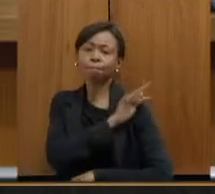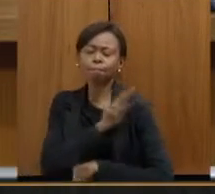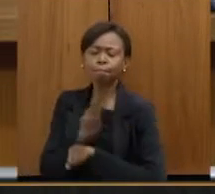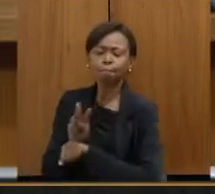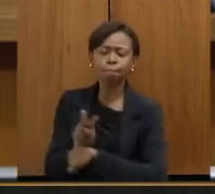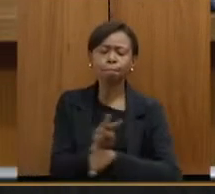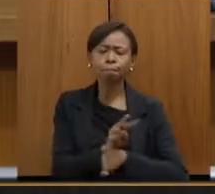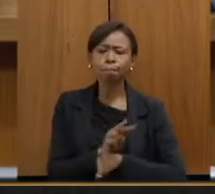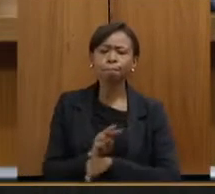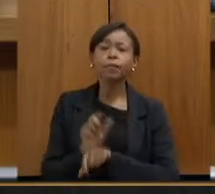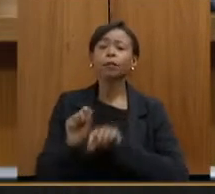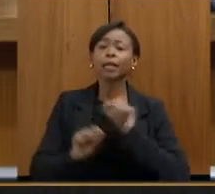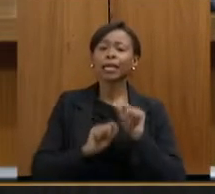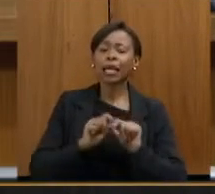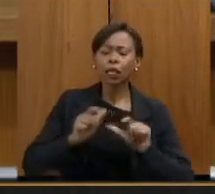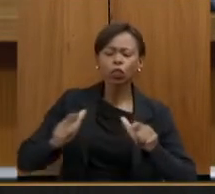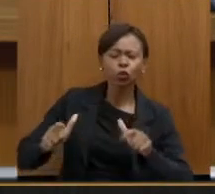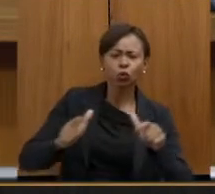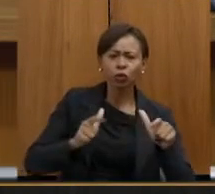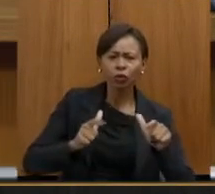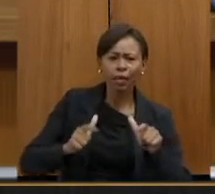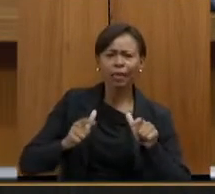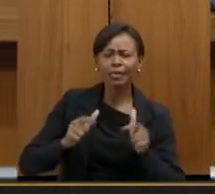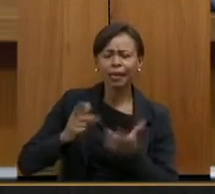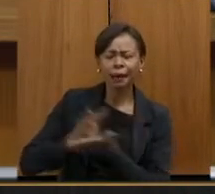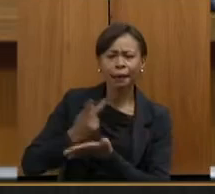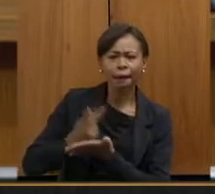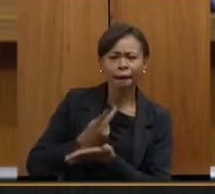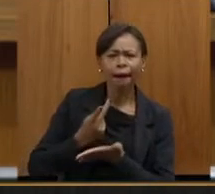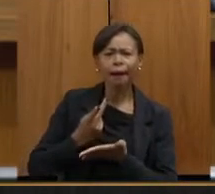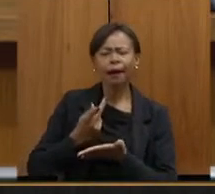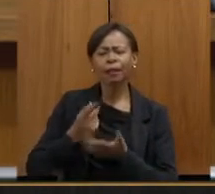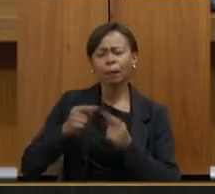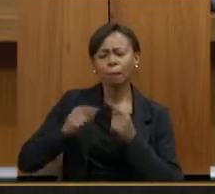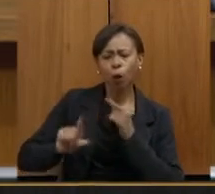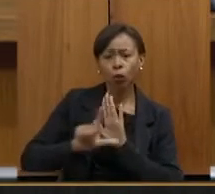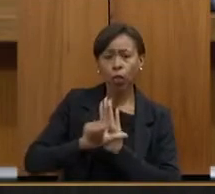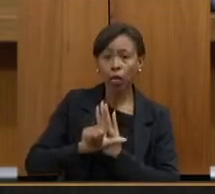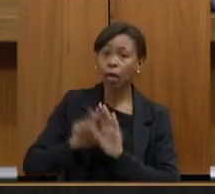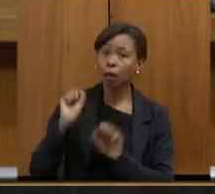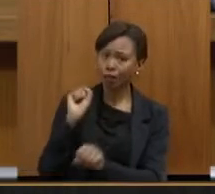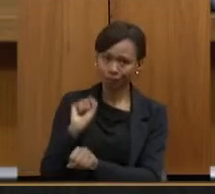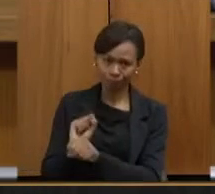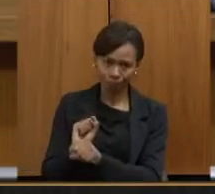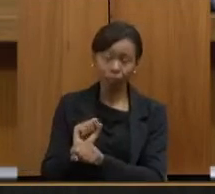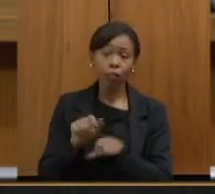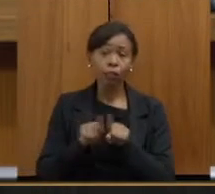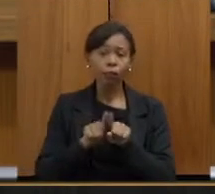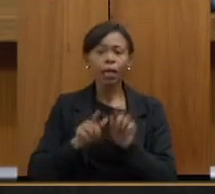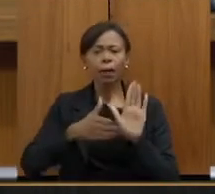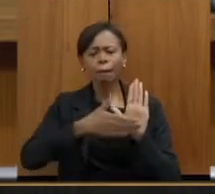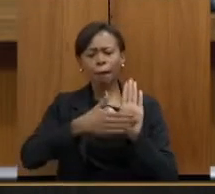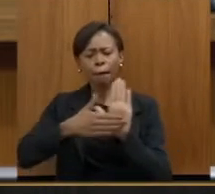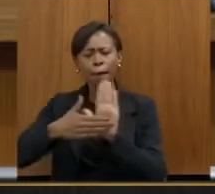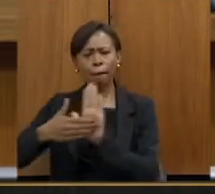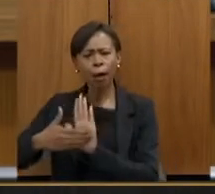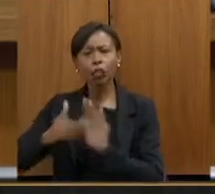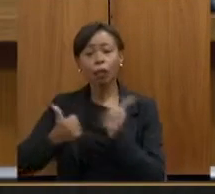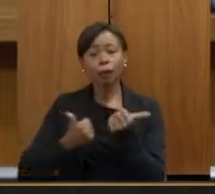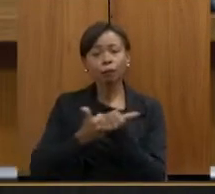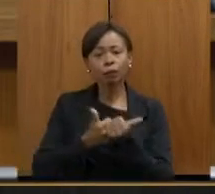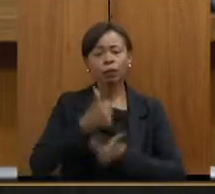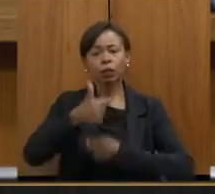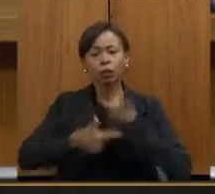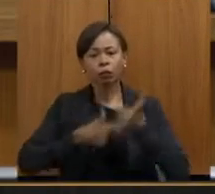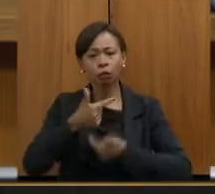que esses parcelamentos irregulares e clandestinos sejam inibidos. Então, são propostas todas essas atividades de apoio, de